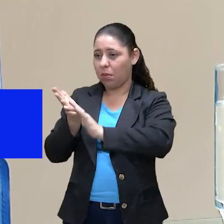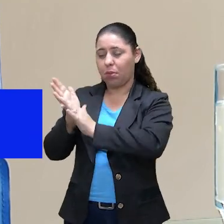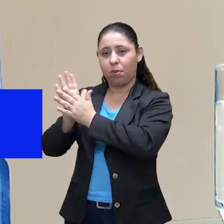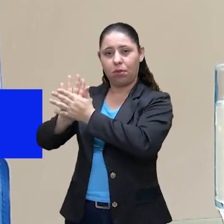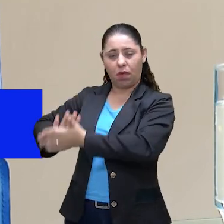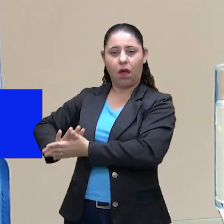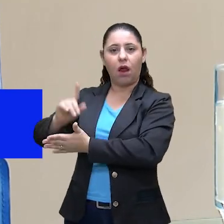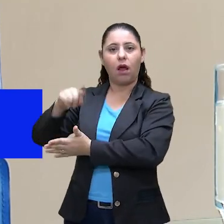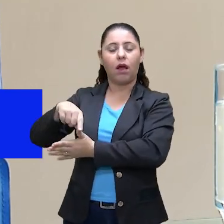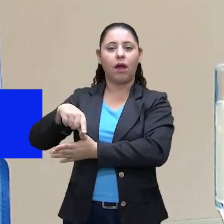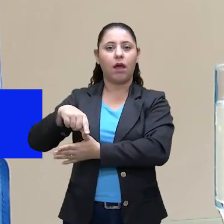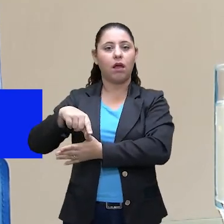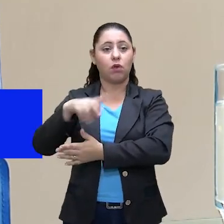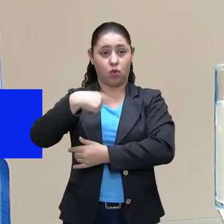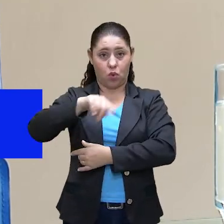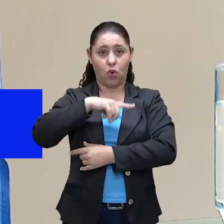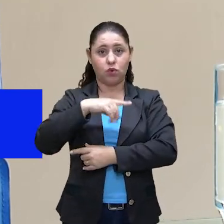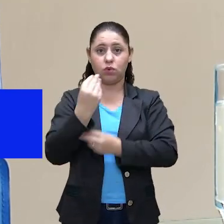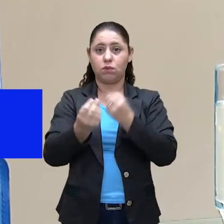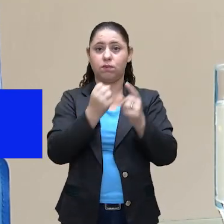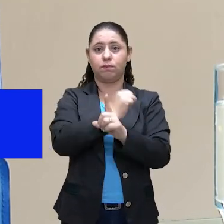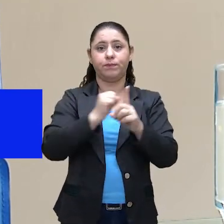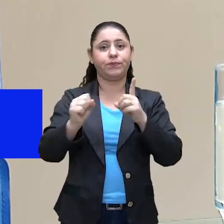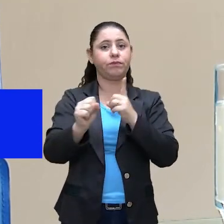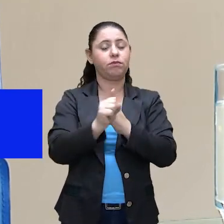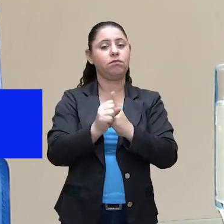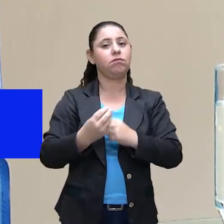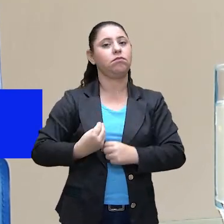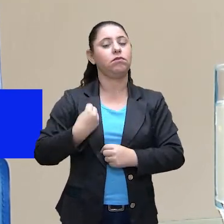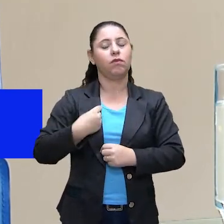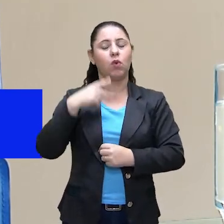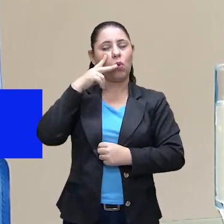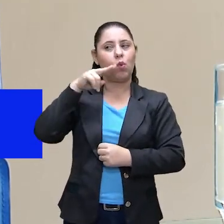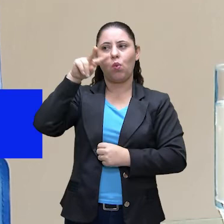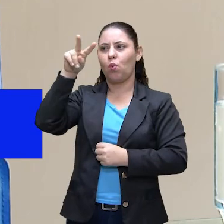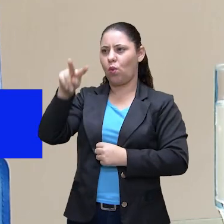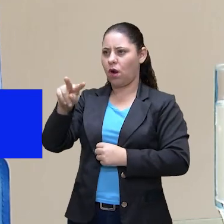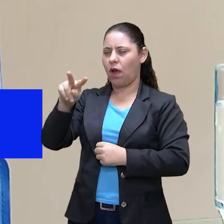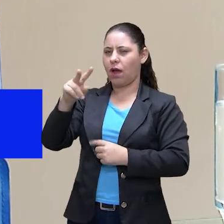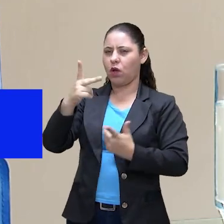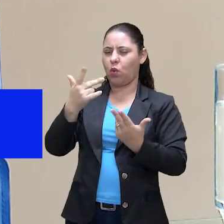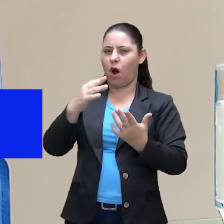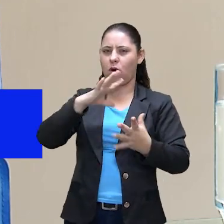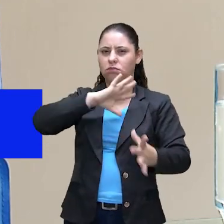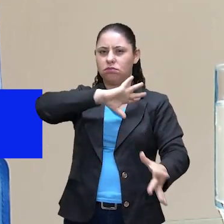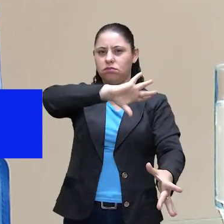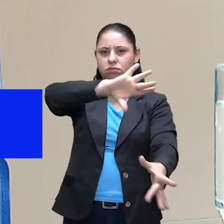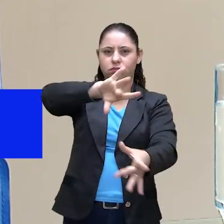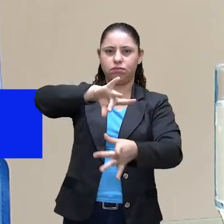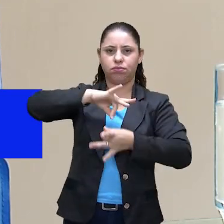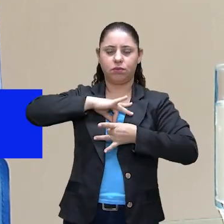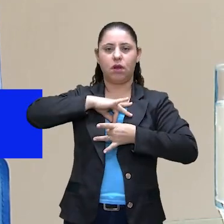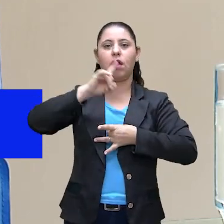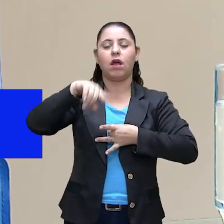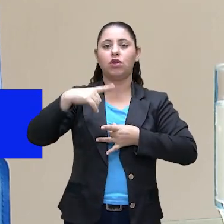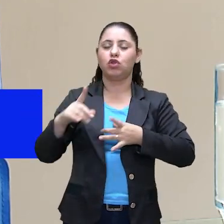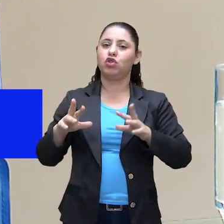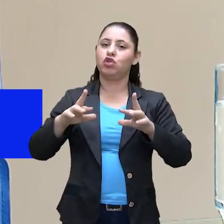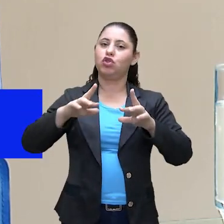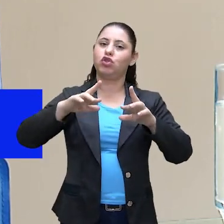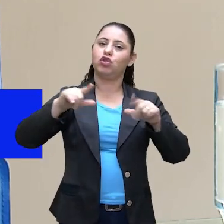negligenciados. Cabe a nós, como partes da sociedade, olhar para o outro com um olhar mais